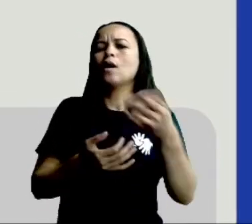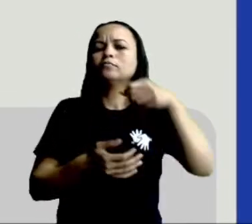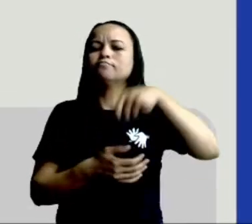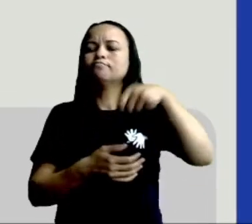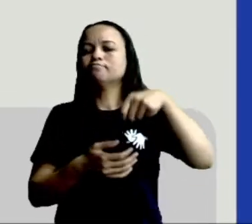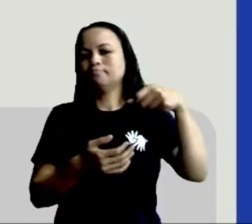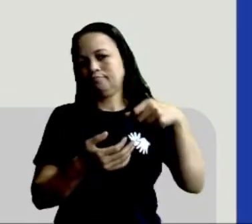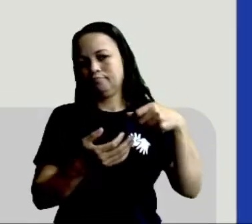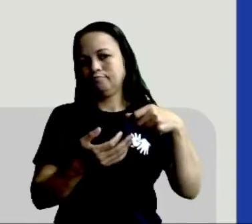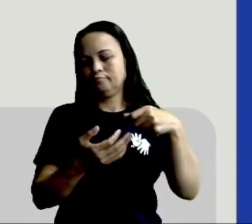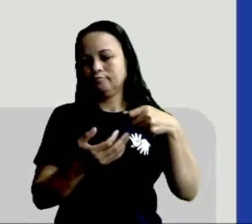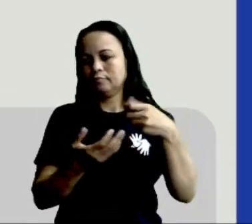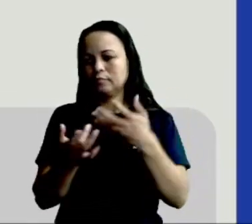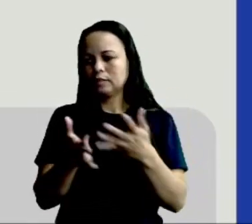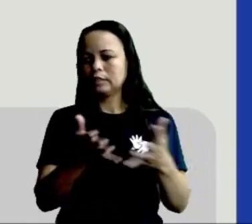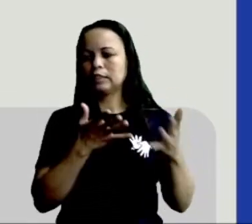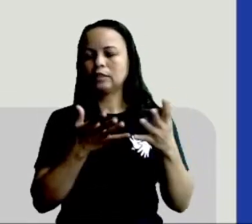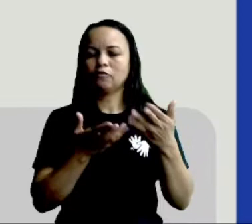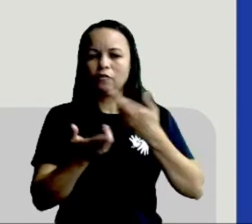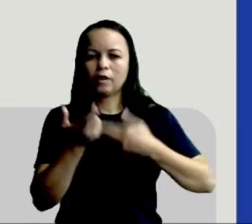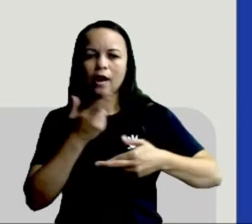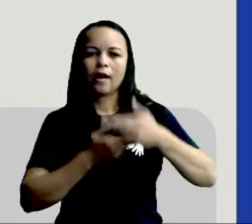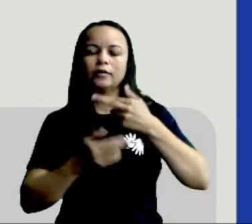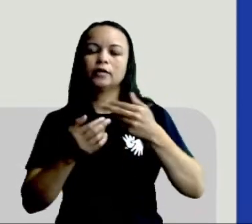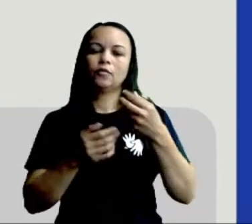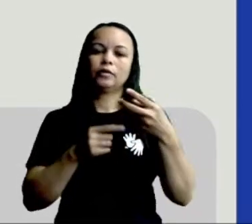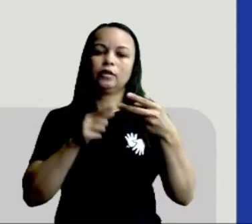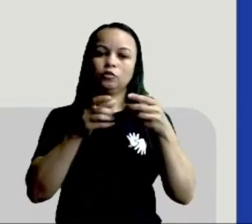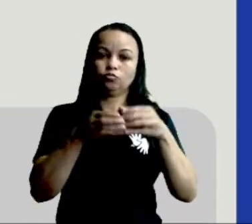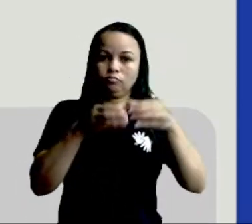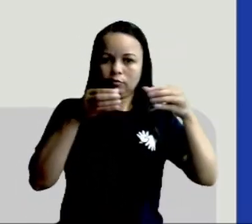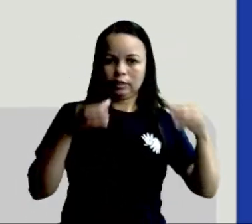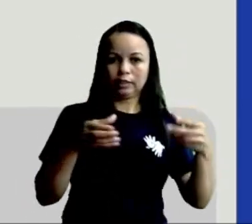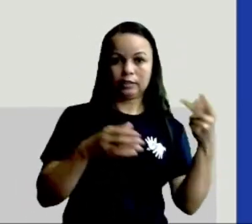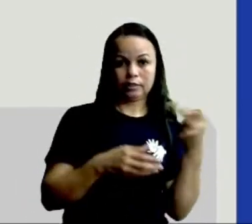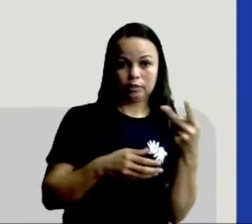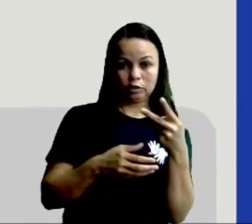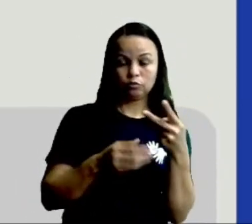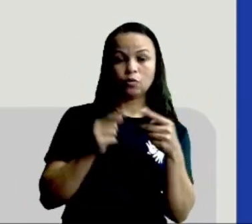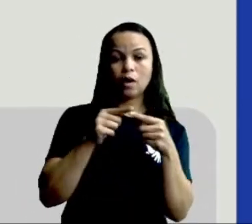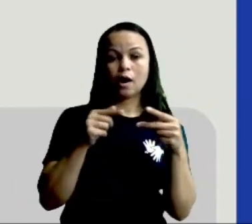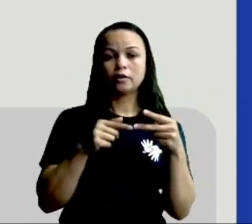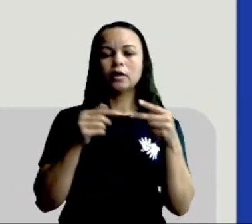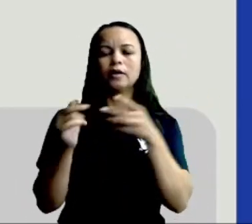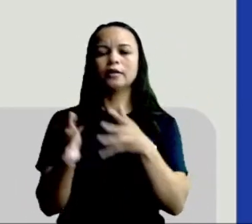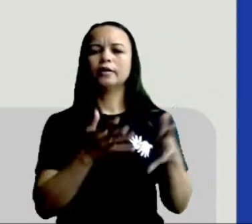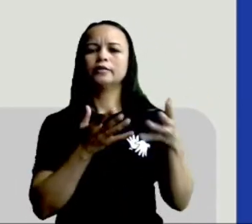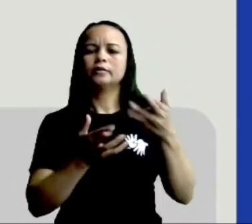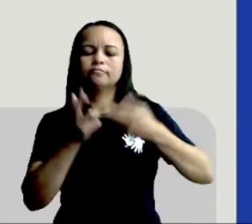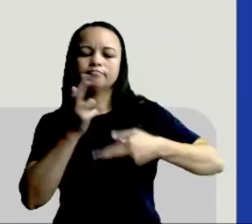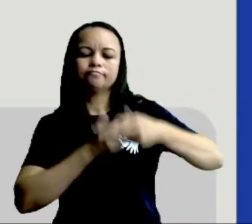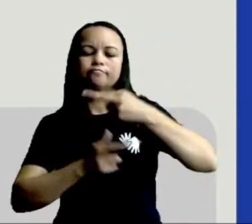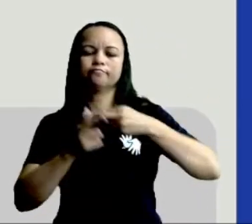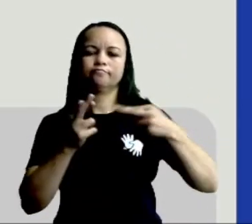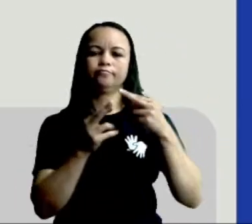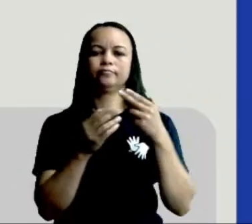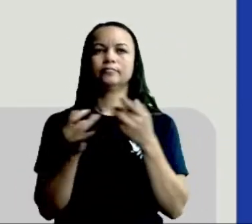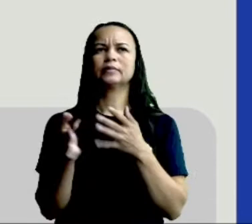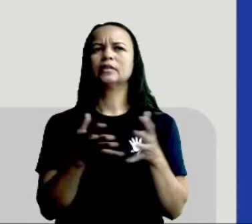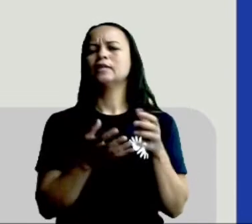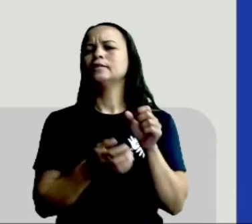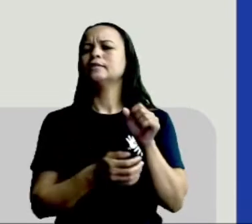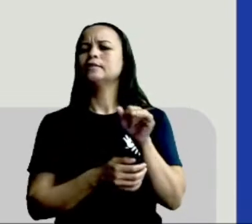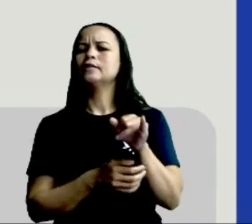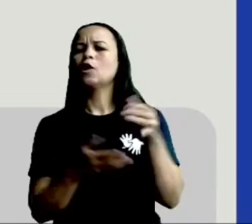vai ver a relação que há entre as duas grandezas que apareceram ali e depois a gente vai fazer essa relação